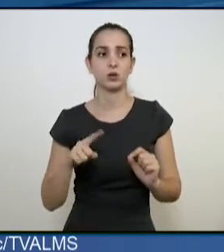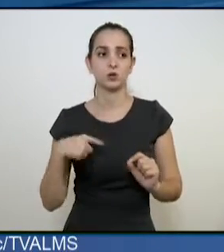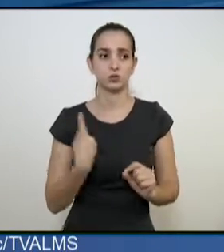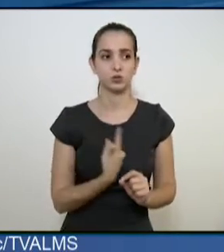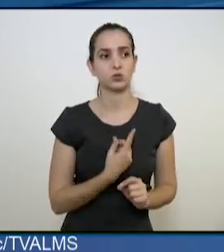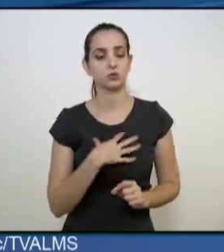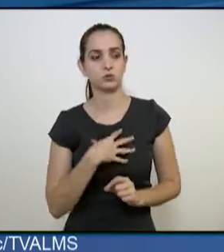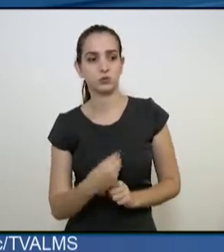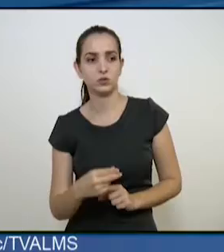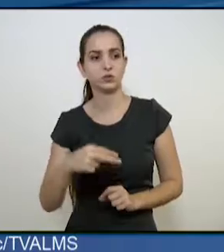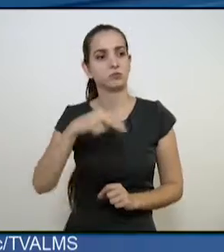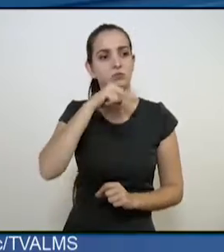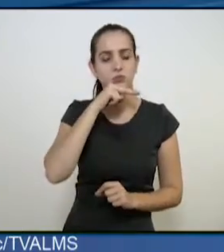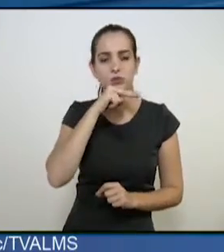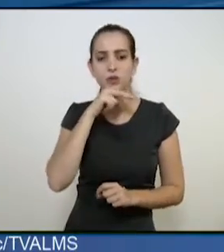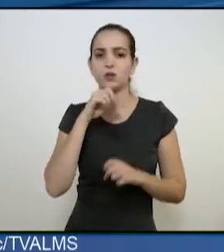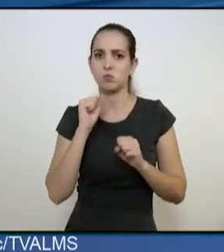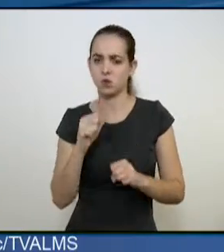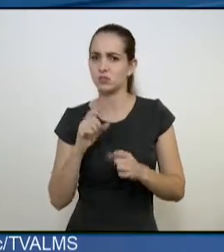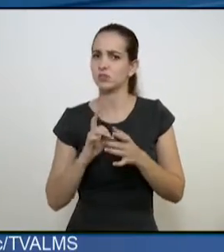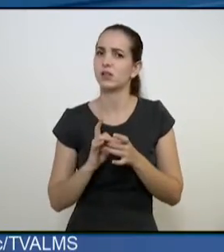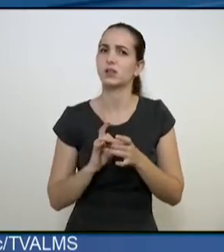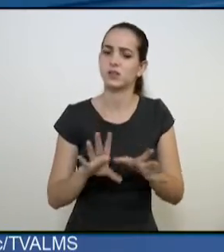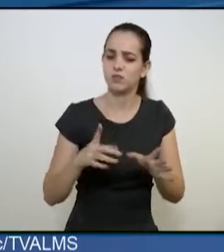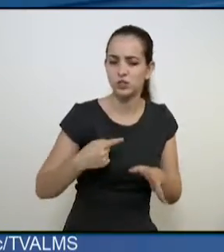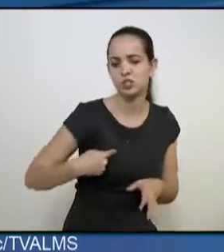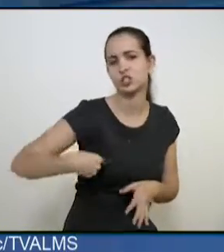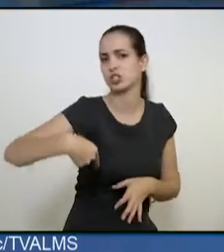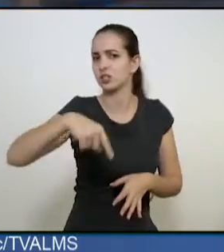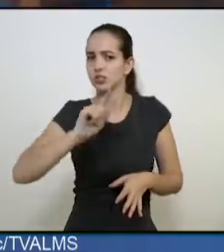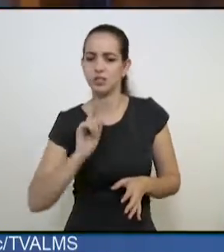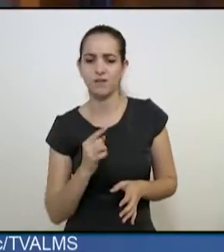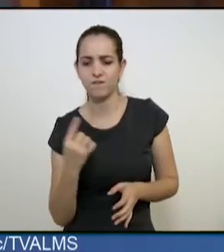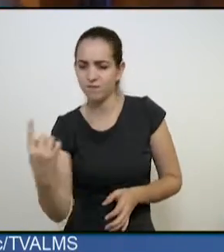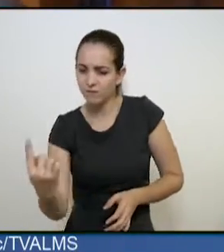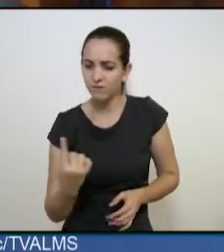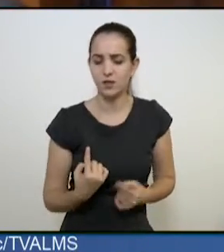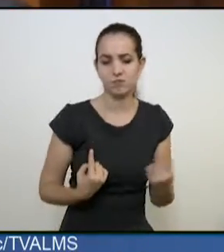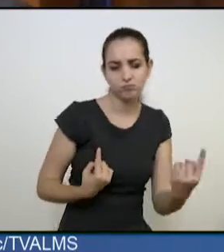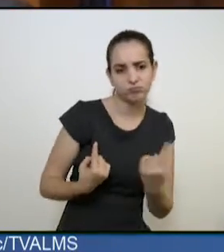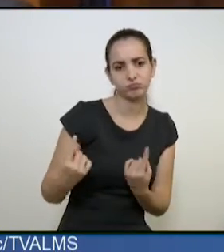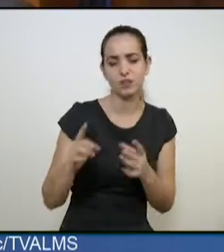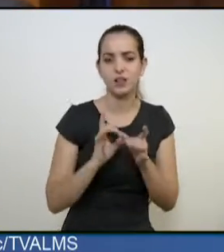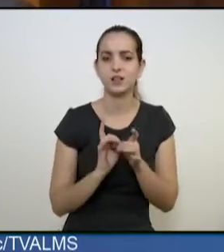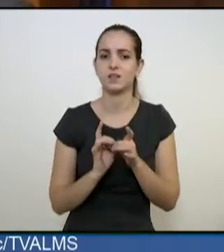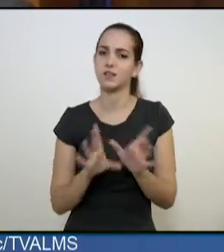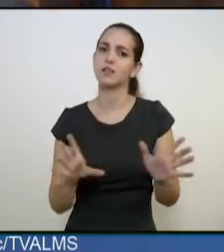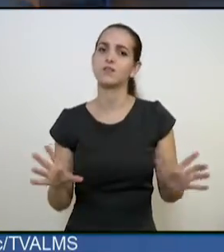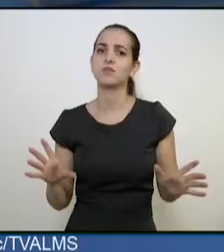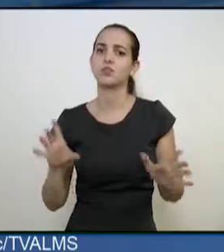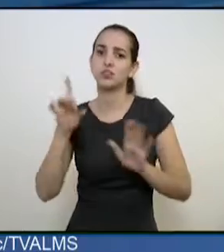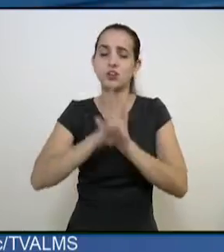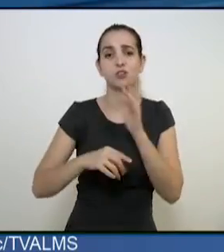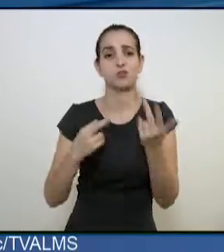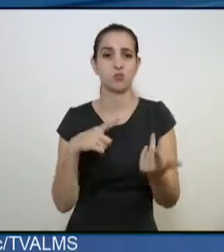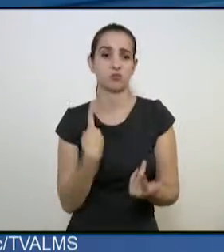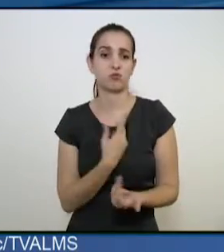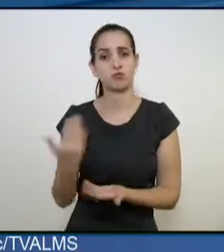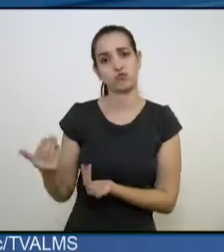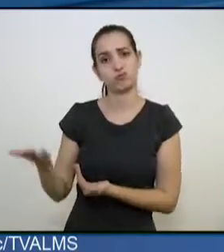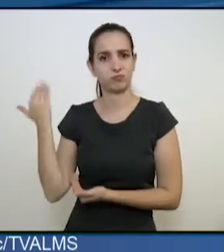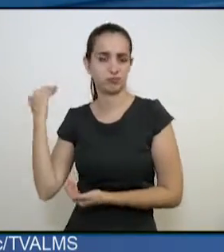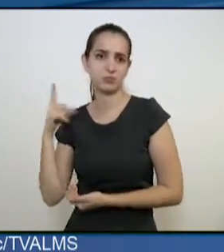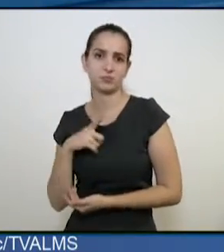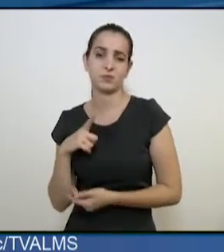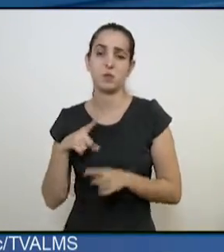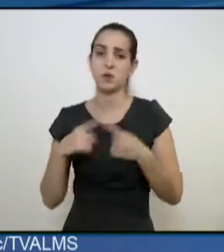possam sair, possam ter o mesmo direito de ir e vir da juventude que nós tivemos. E hoje, infelizmente, o Rio